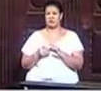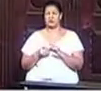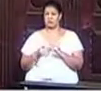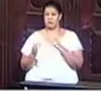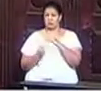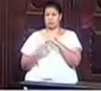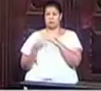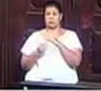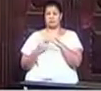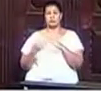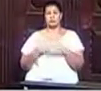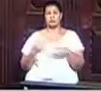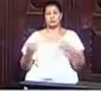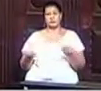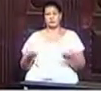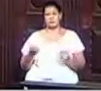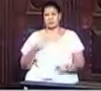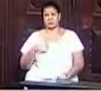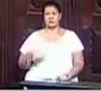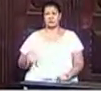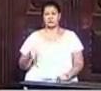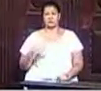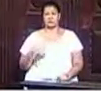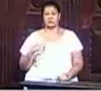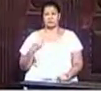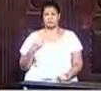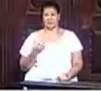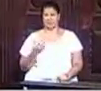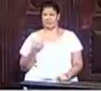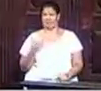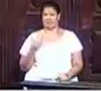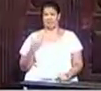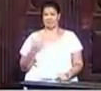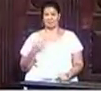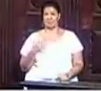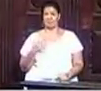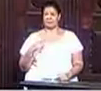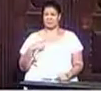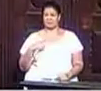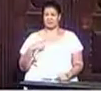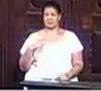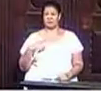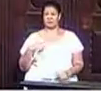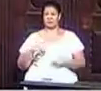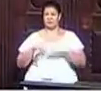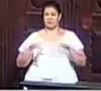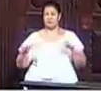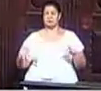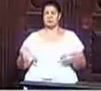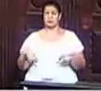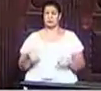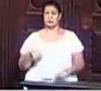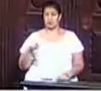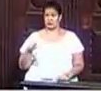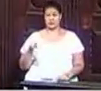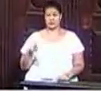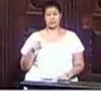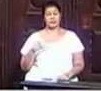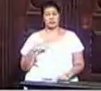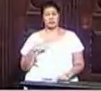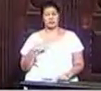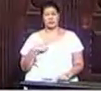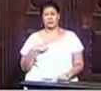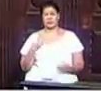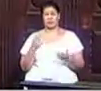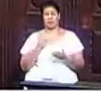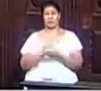concessionárias. Olha, em relação à CCR Barcas, o governo do Estado tinha que adotar uma atitude draconiana, rigorosíssima, porque ela está